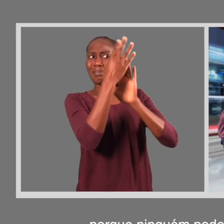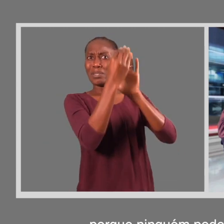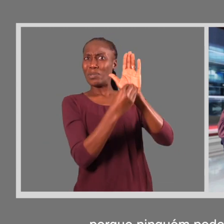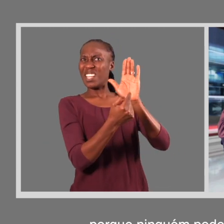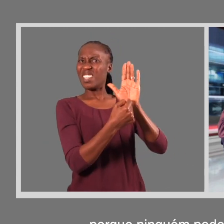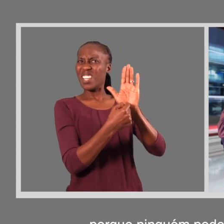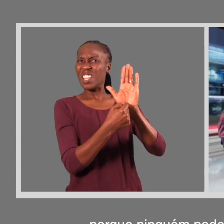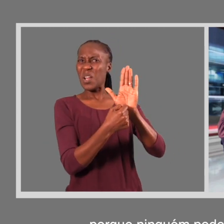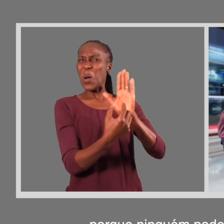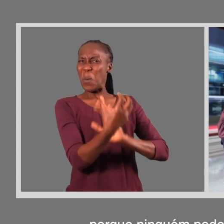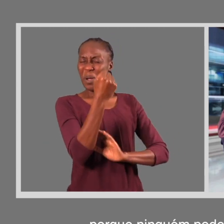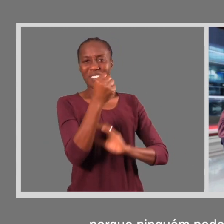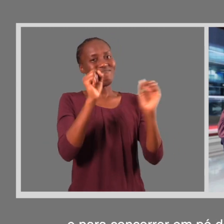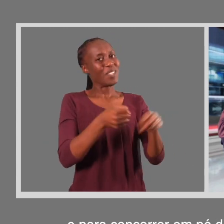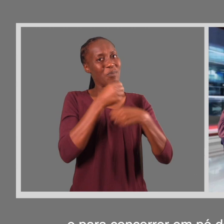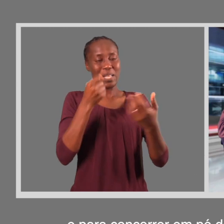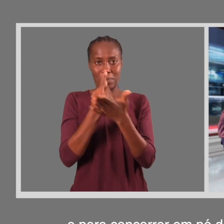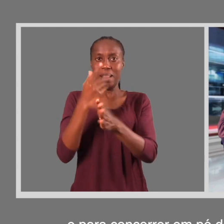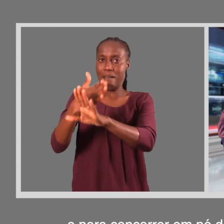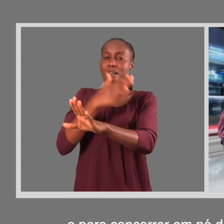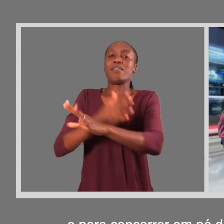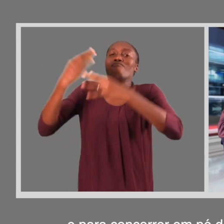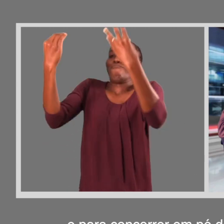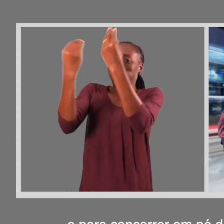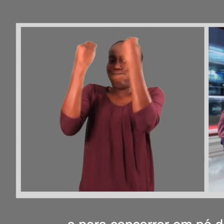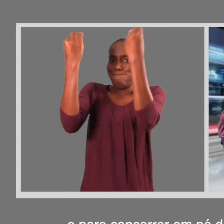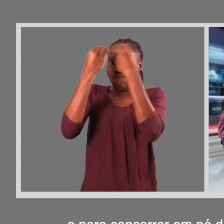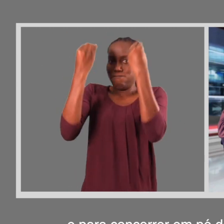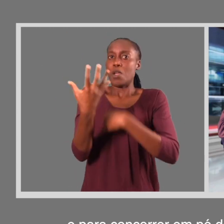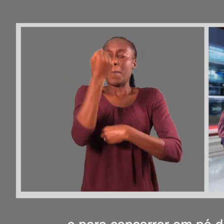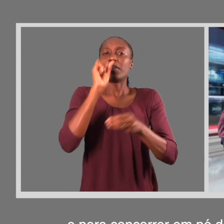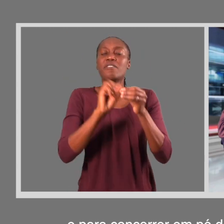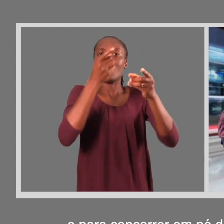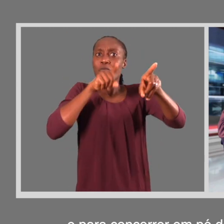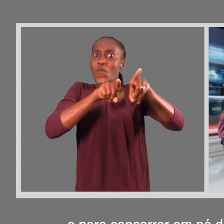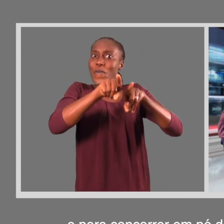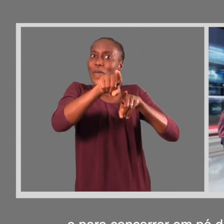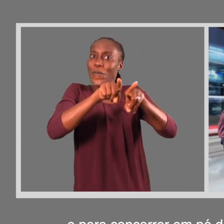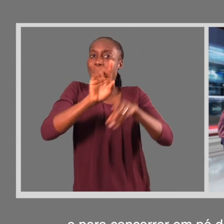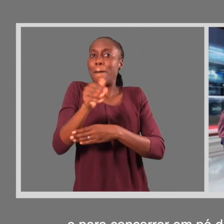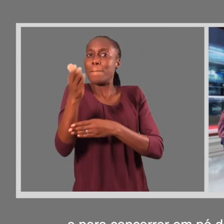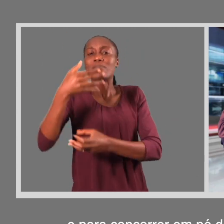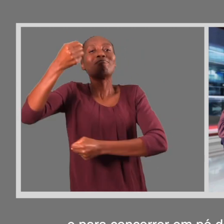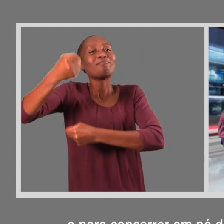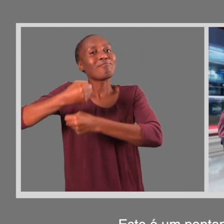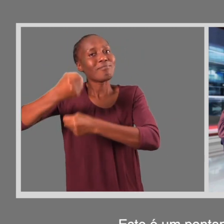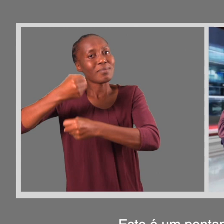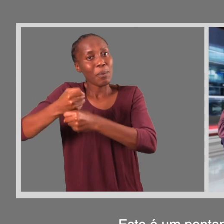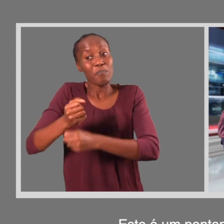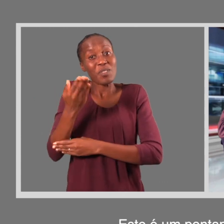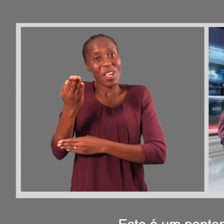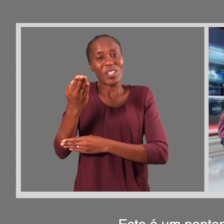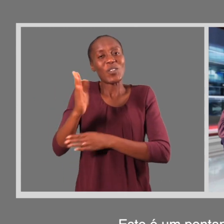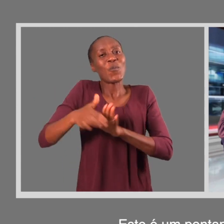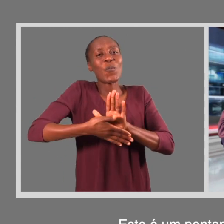sem nenhuma formação e para concorrer em pé de igualdade ao mercado de emprego. Então, este é